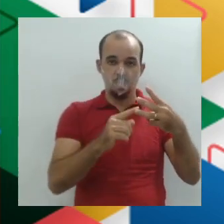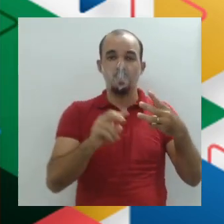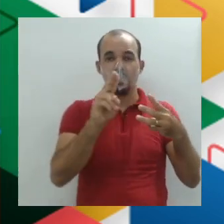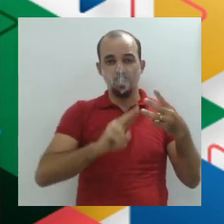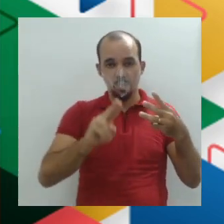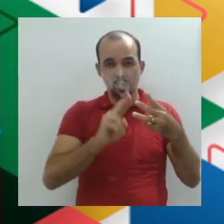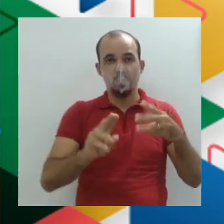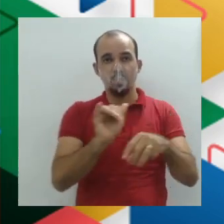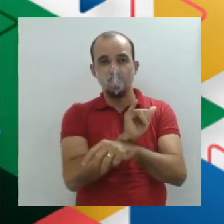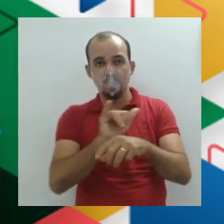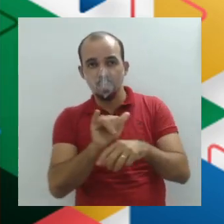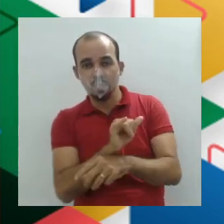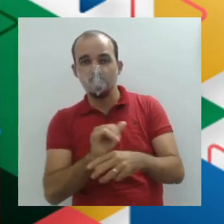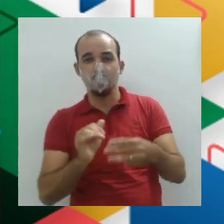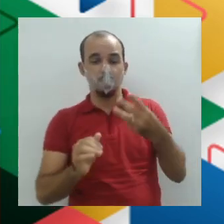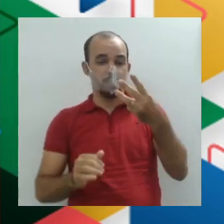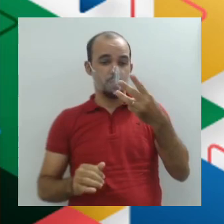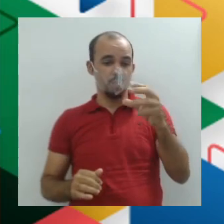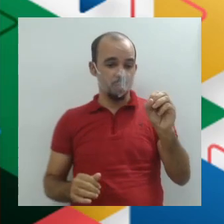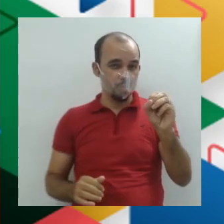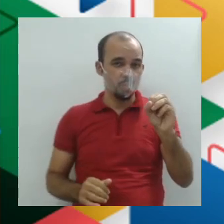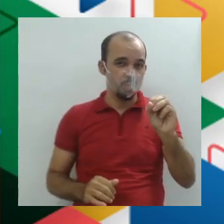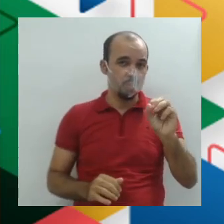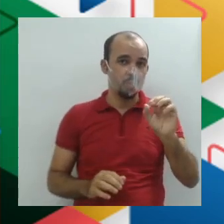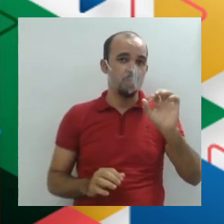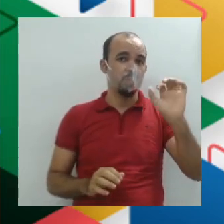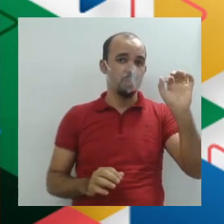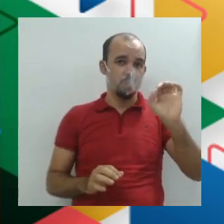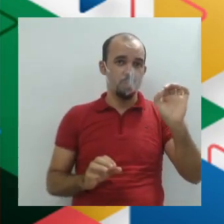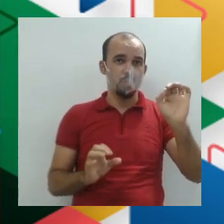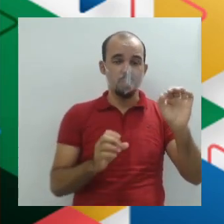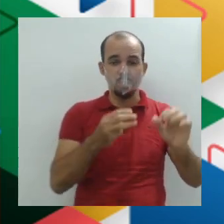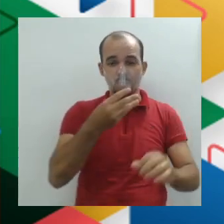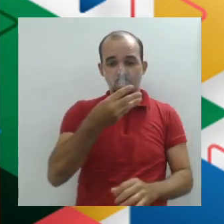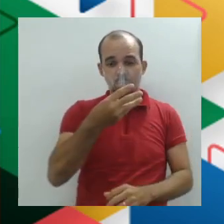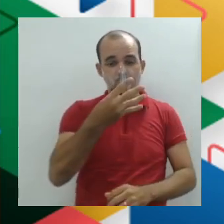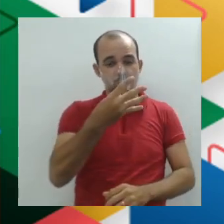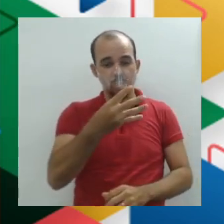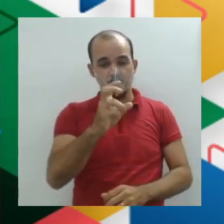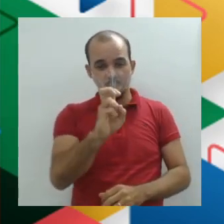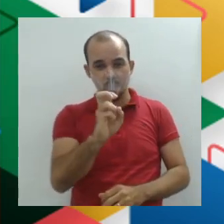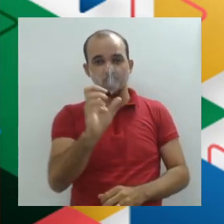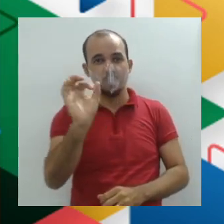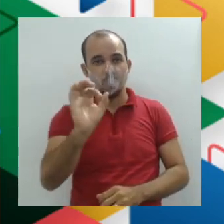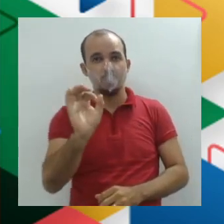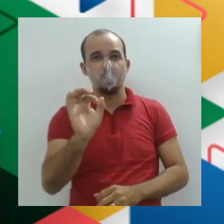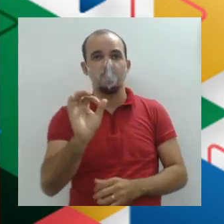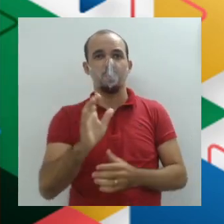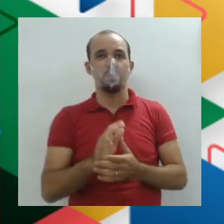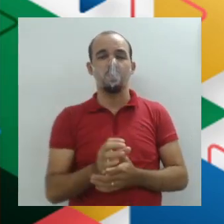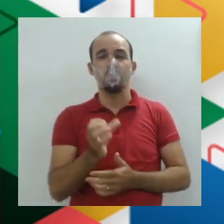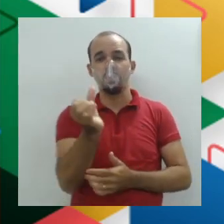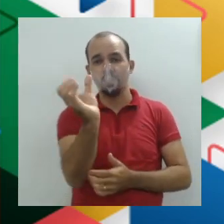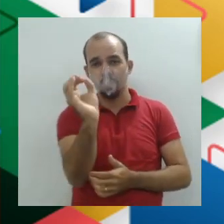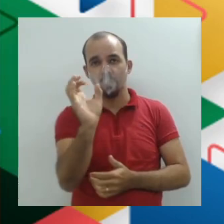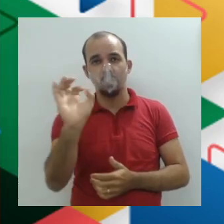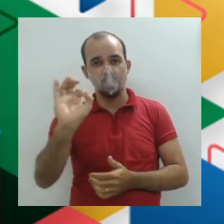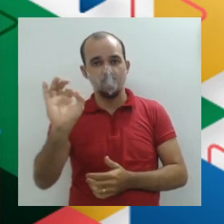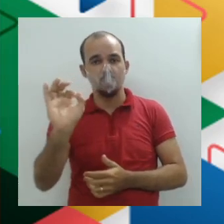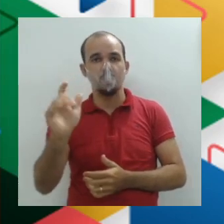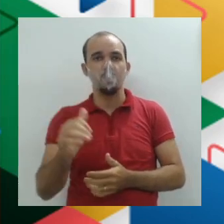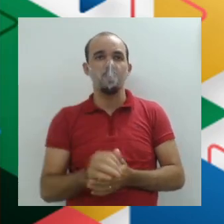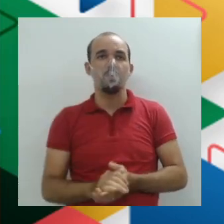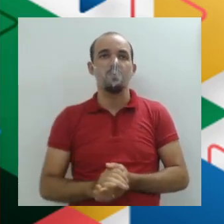três ângulos. A gente tem que ter em mente esses valores para boa parte das questões, tá? Por exemplo, eu tenho aqui uma